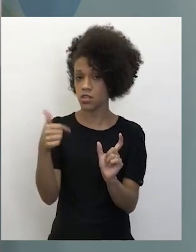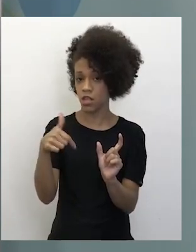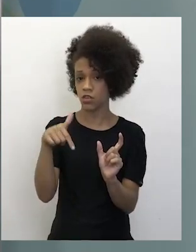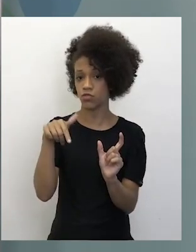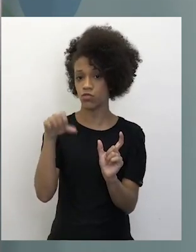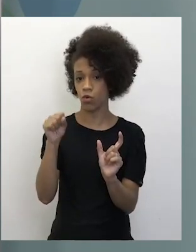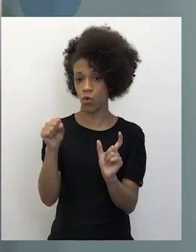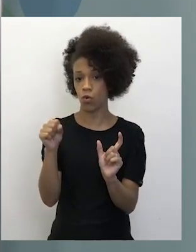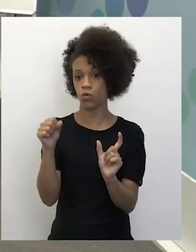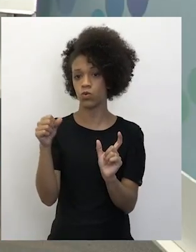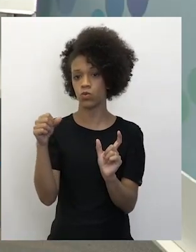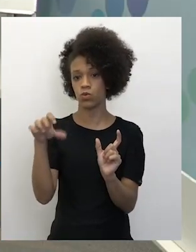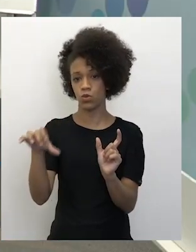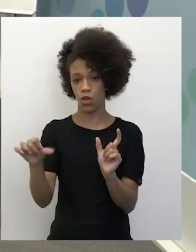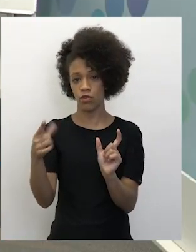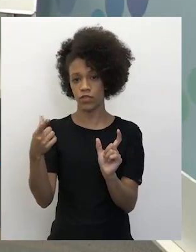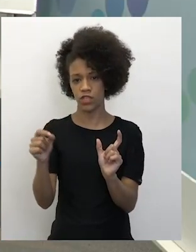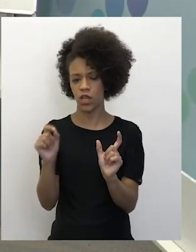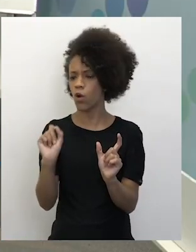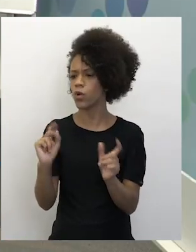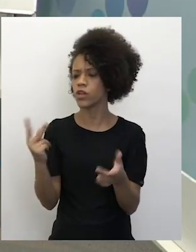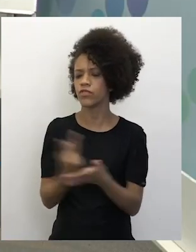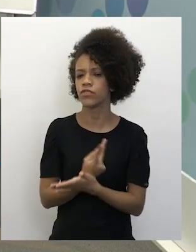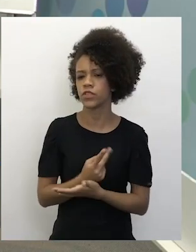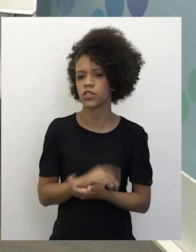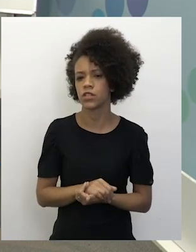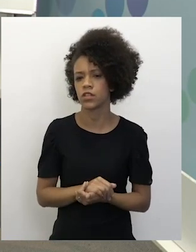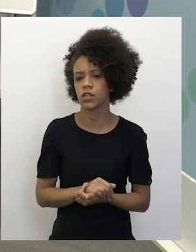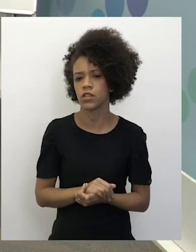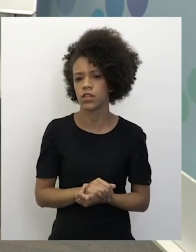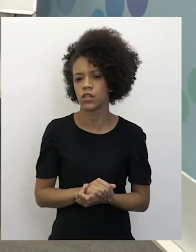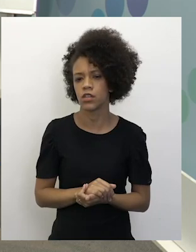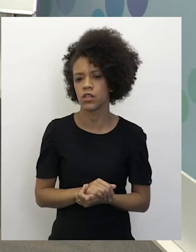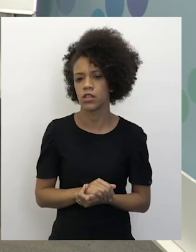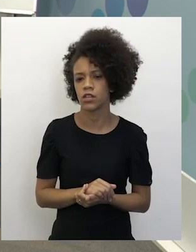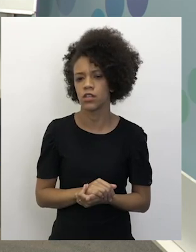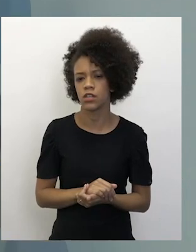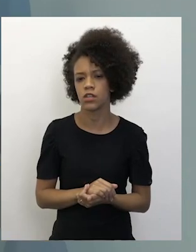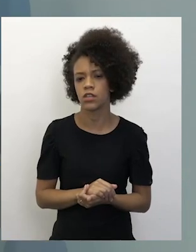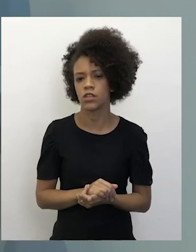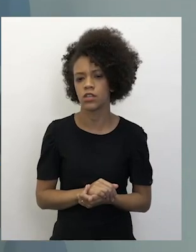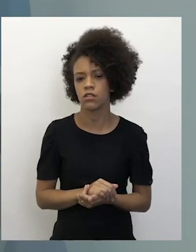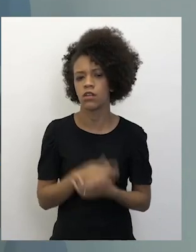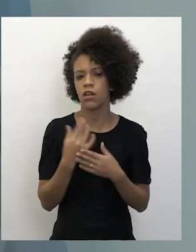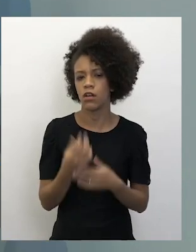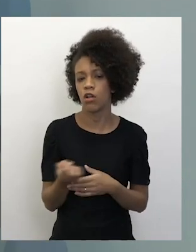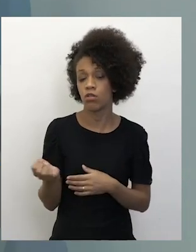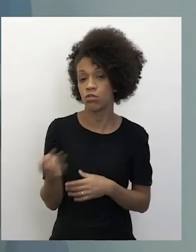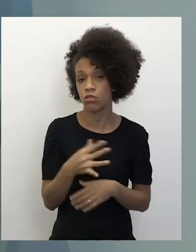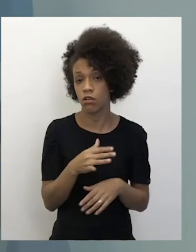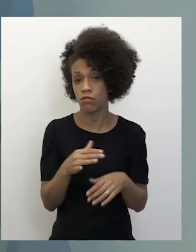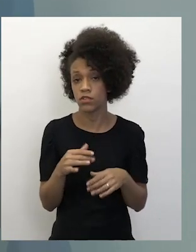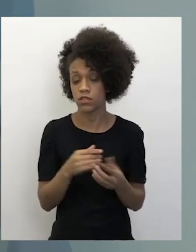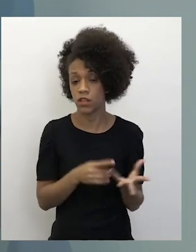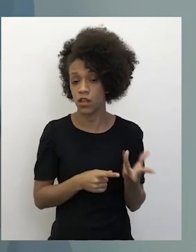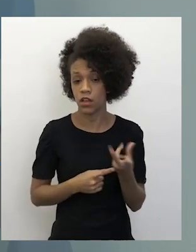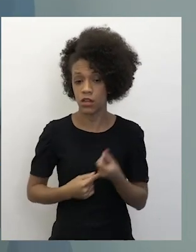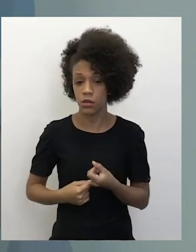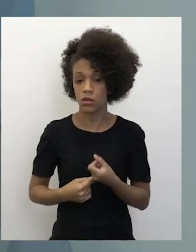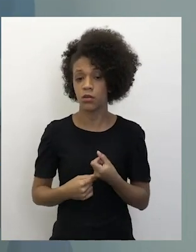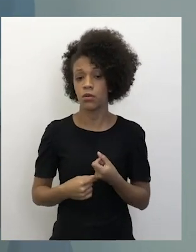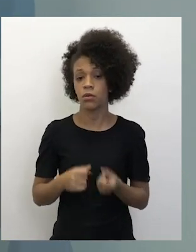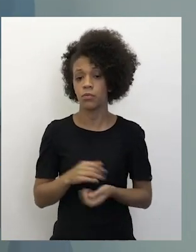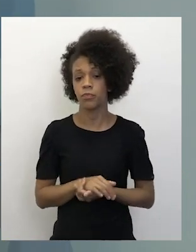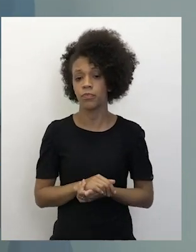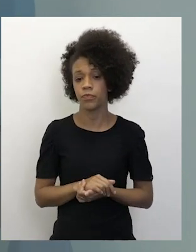onze doze mas o que é que eu fiz errado aqui busque Amor novas Artes novo Engenho para matar